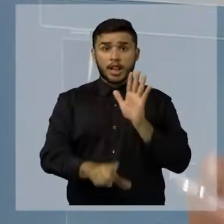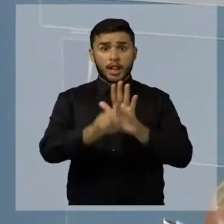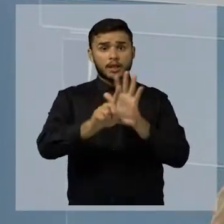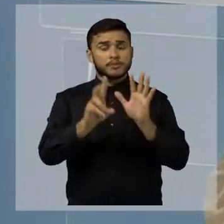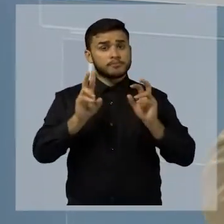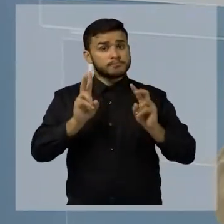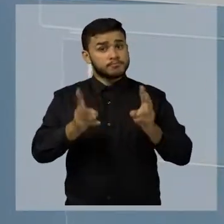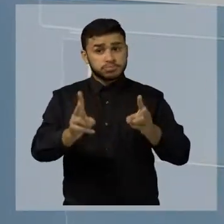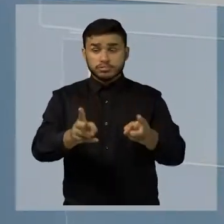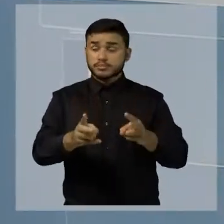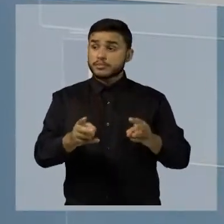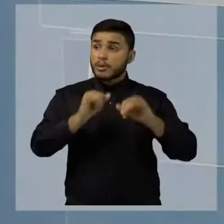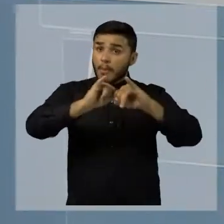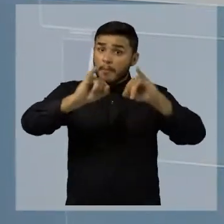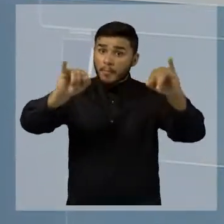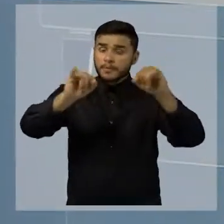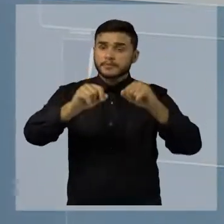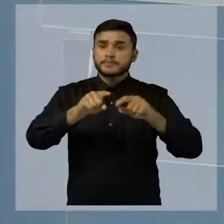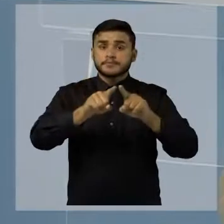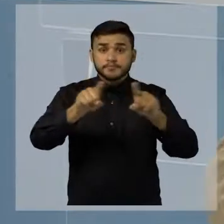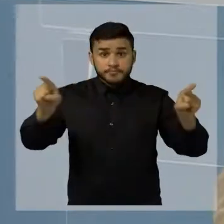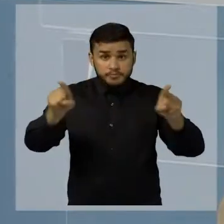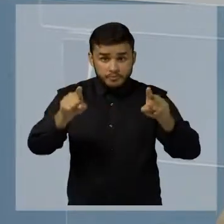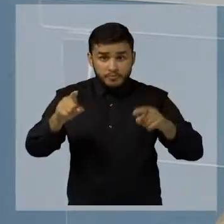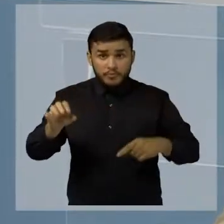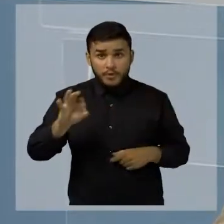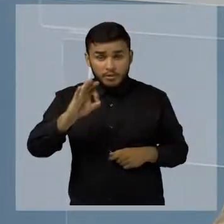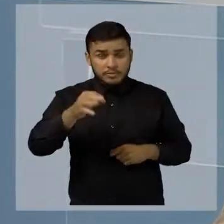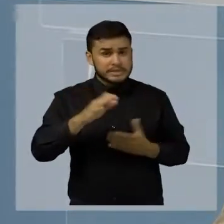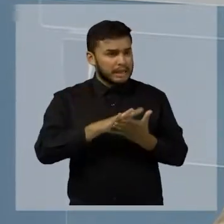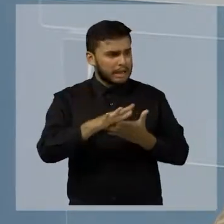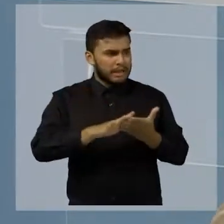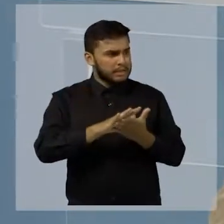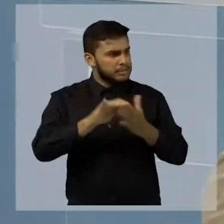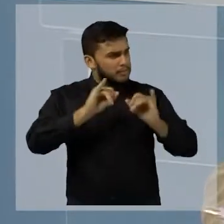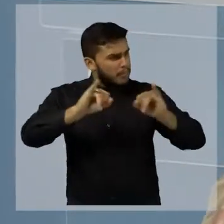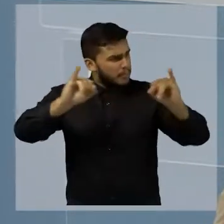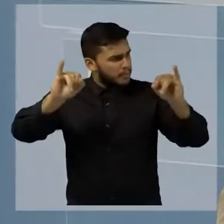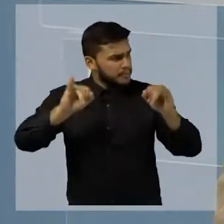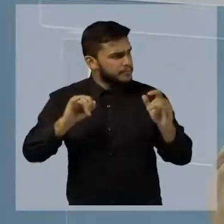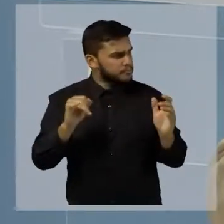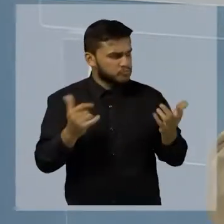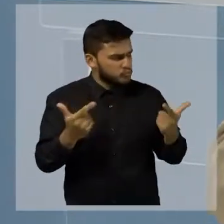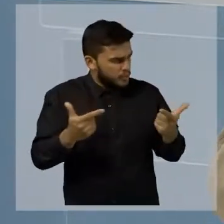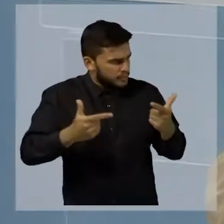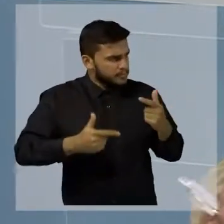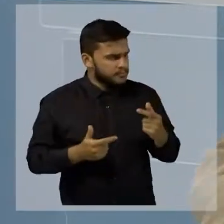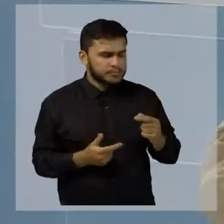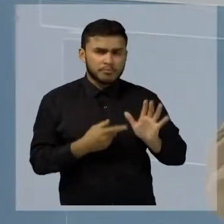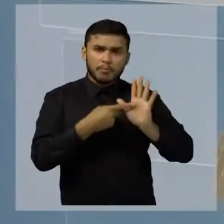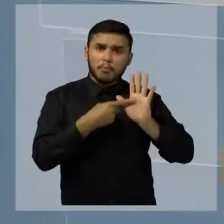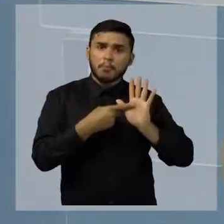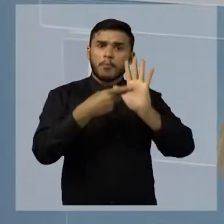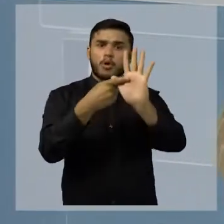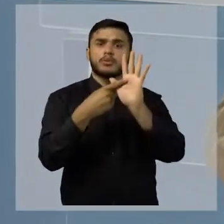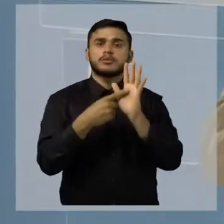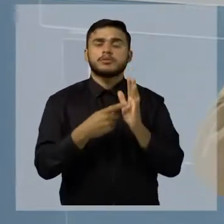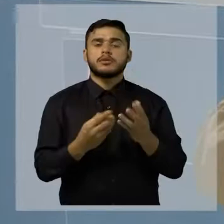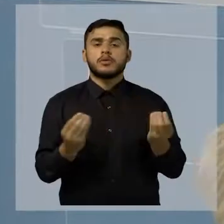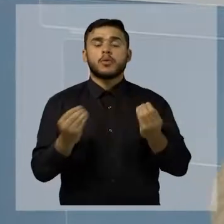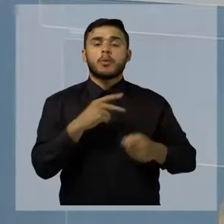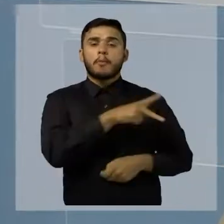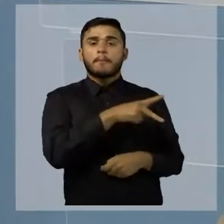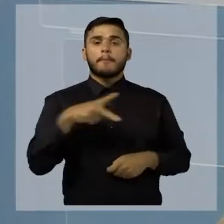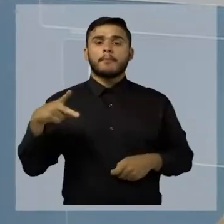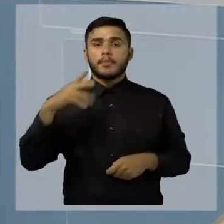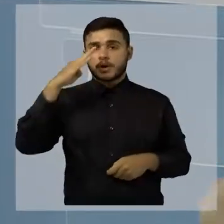aconteça e para que as pessoas possam tomar conhecimento. Não houve uma divulgação ampla, aberta, do